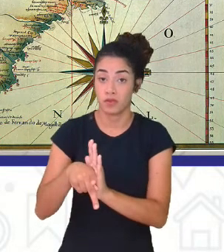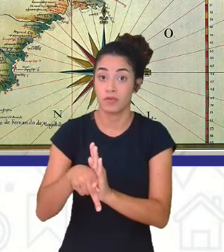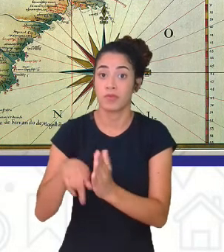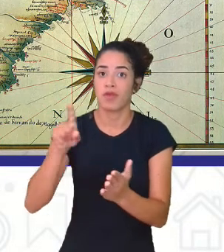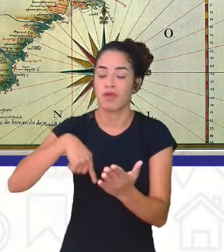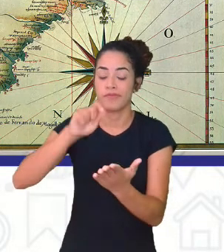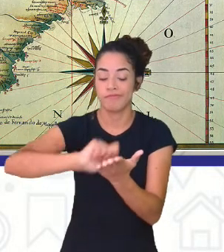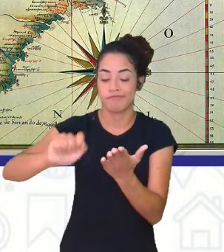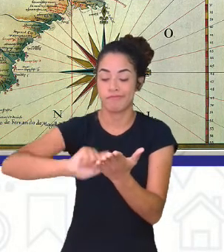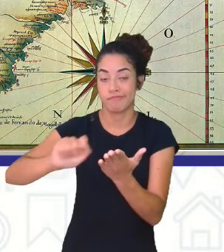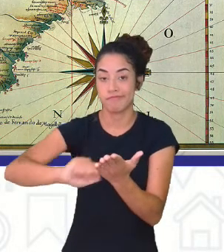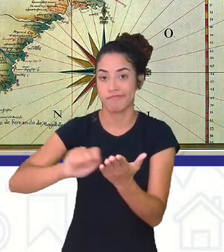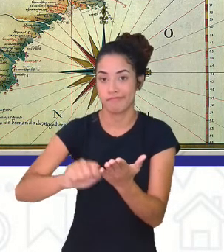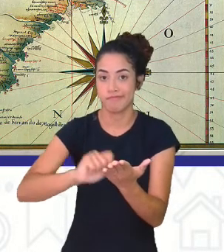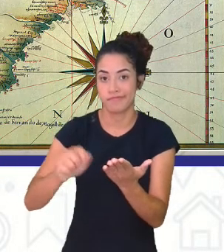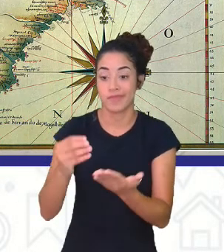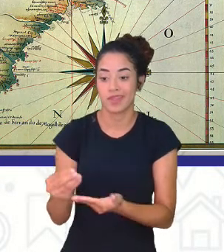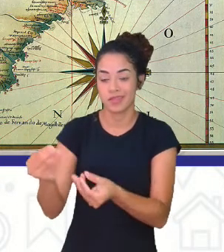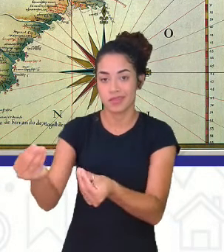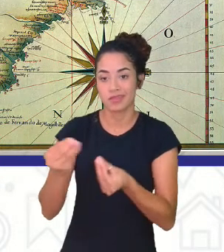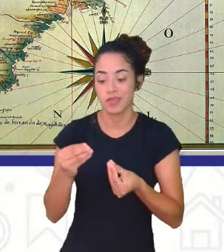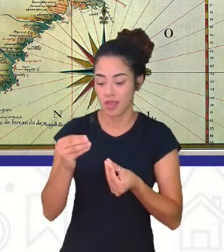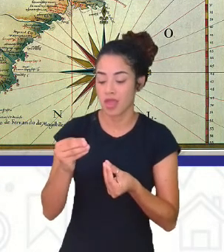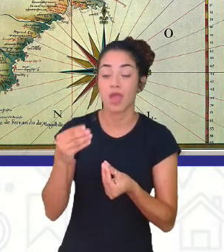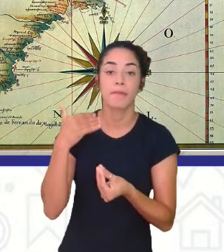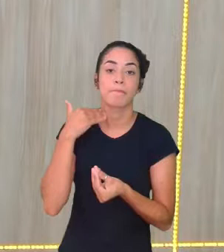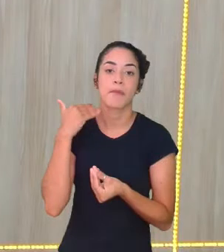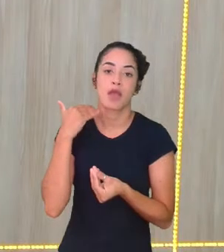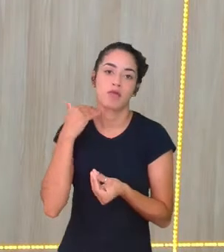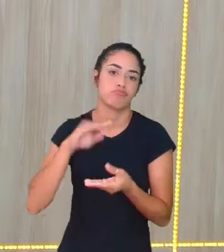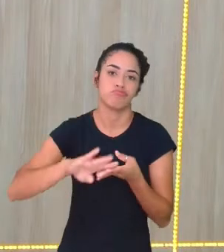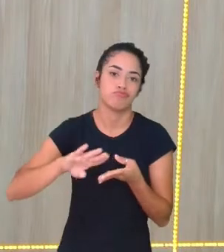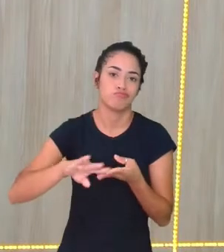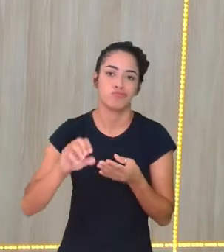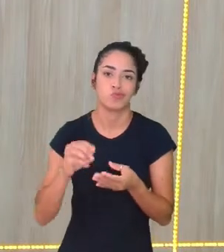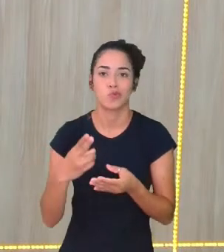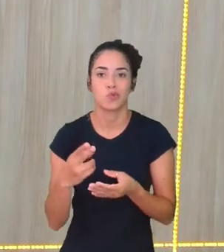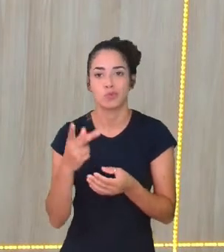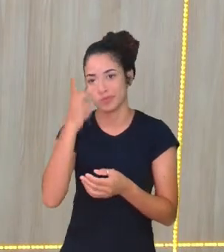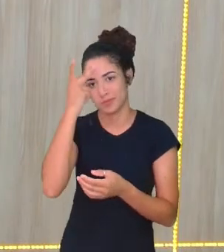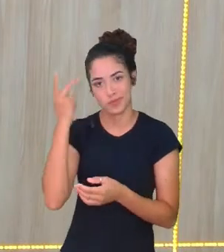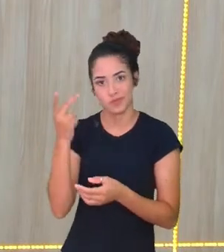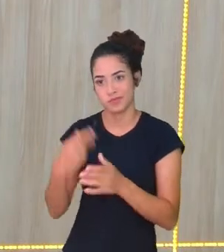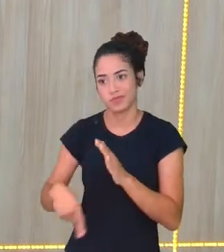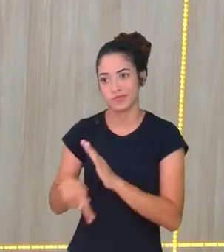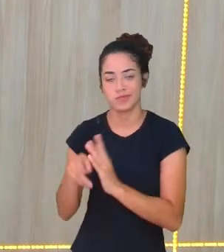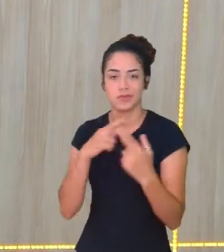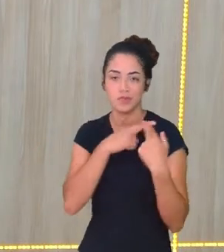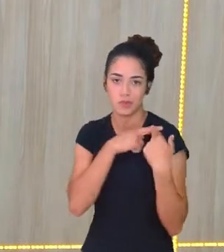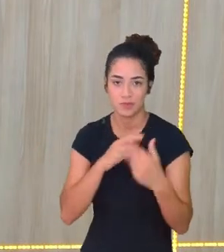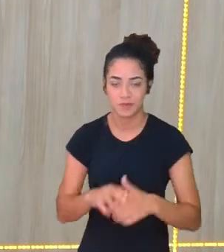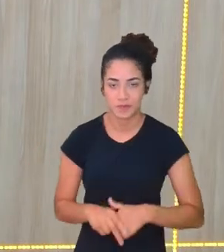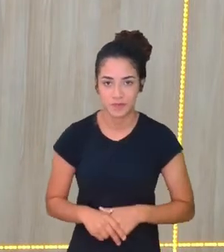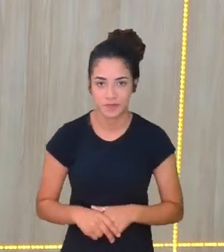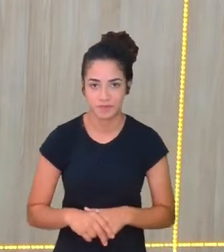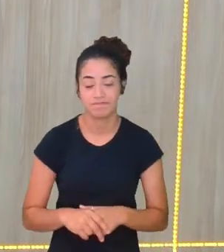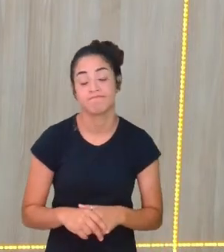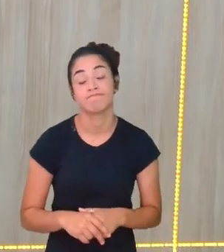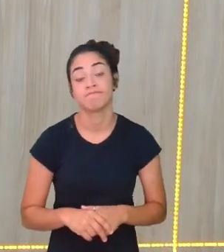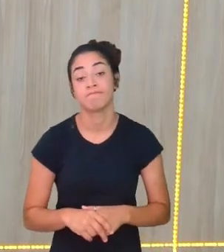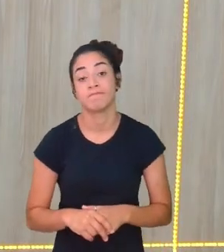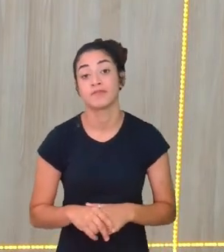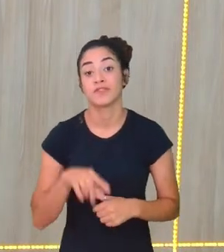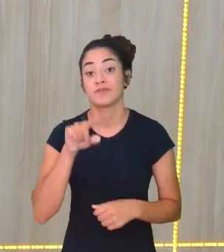né dada pelo banco né ou pela pela Construtora né a qual